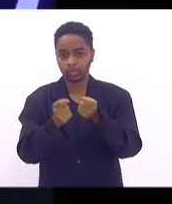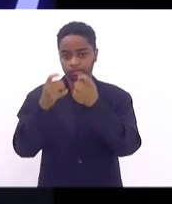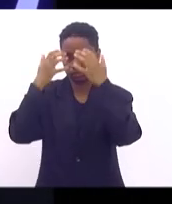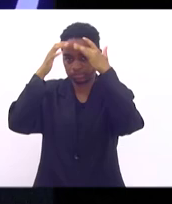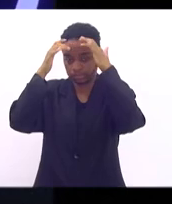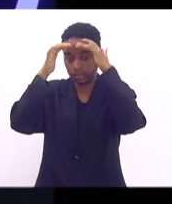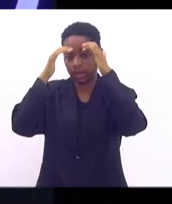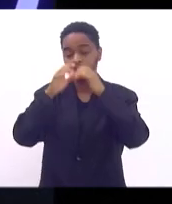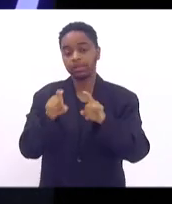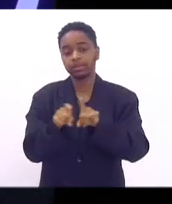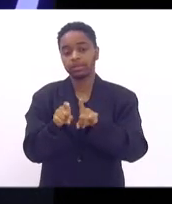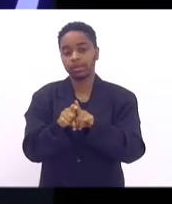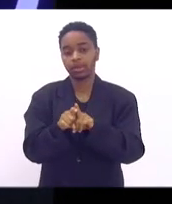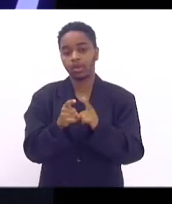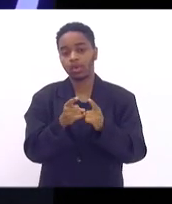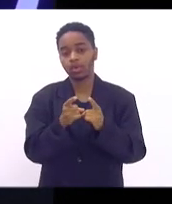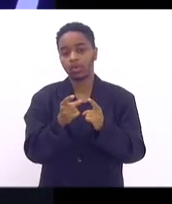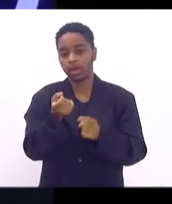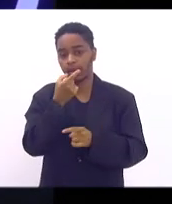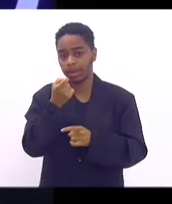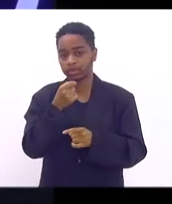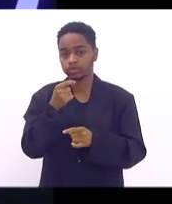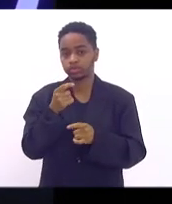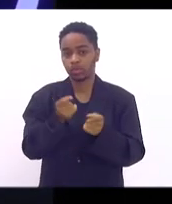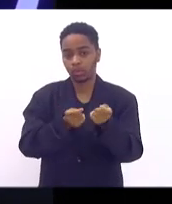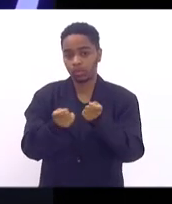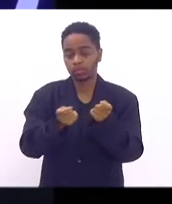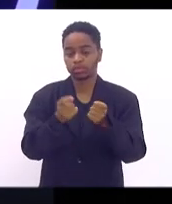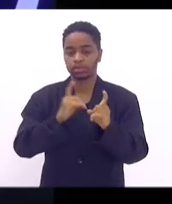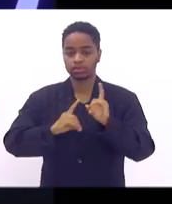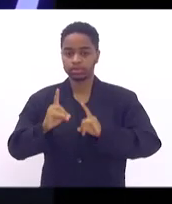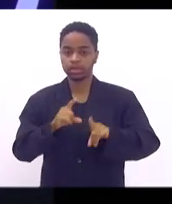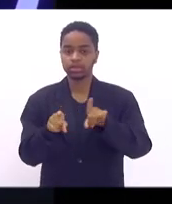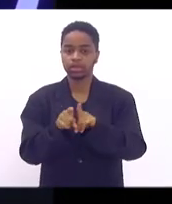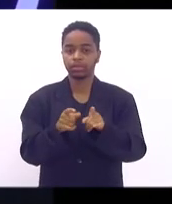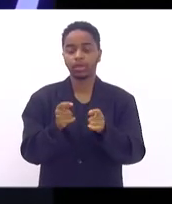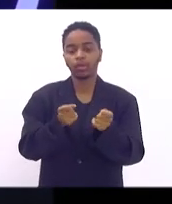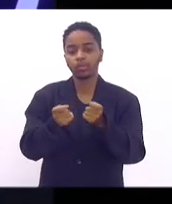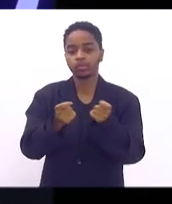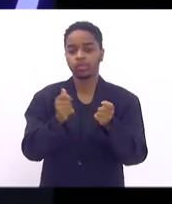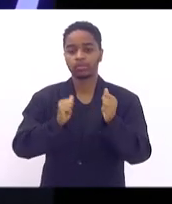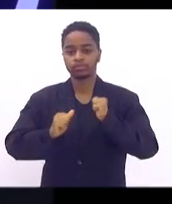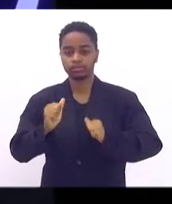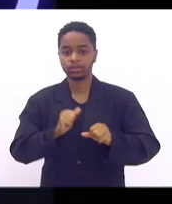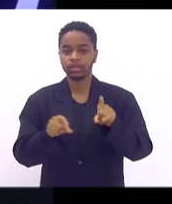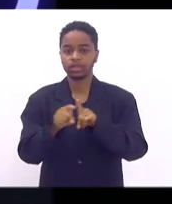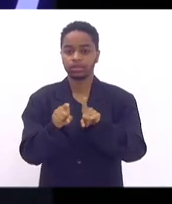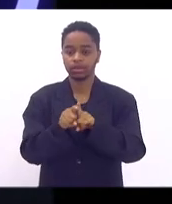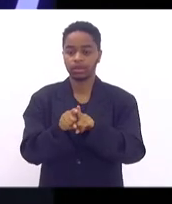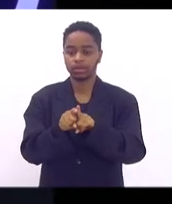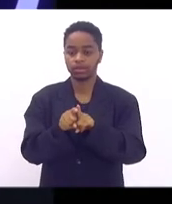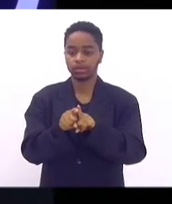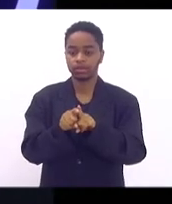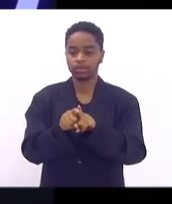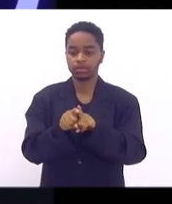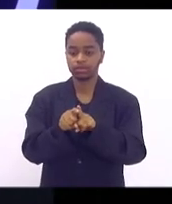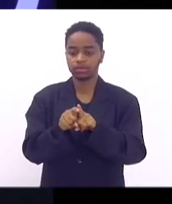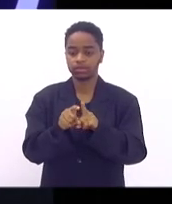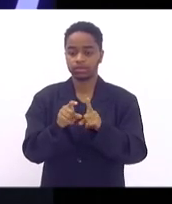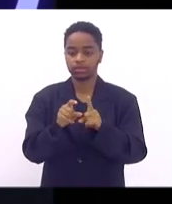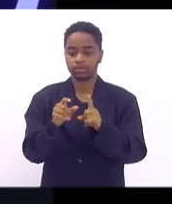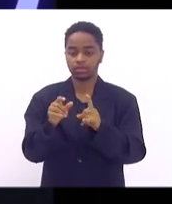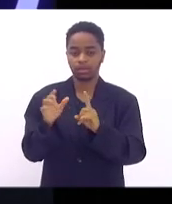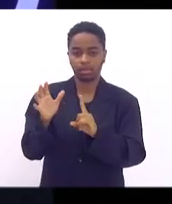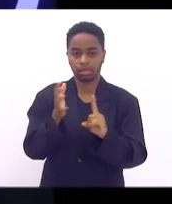os antidepressivos, ansiolíticos, hipnóticos e outros, principalmente os hipnóticos, que são as medicações sedativas muito conhecidas aí,